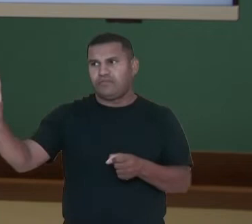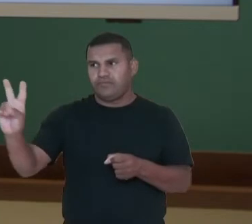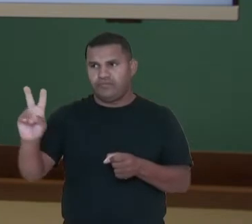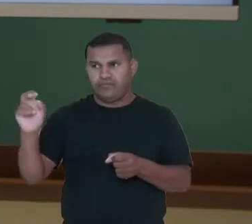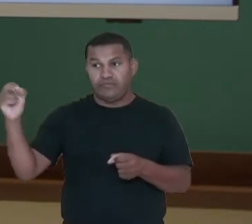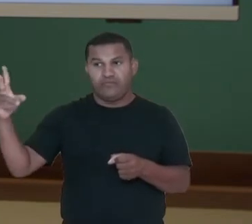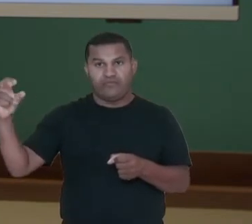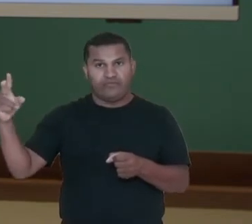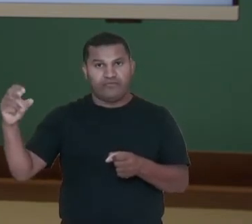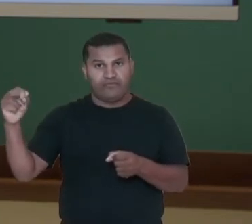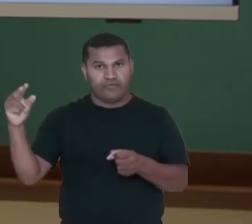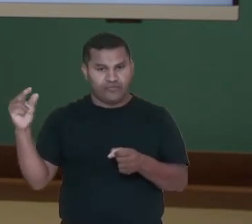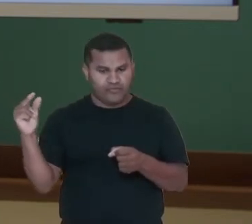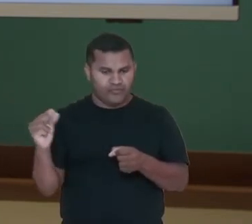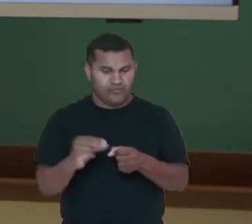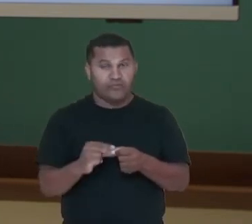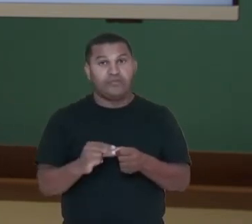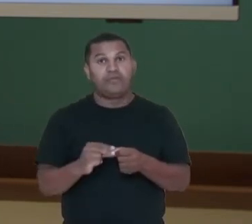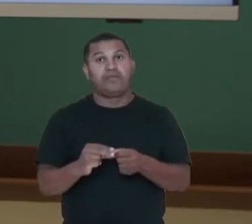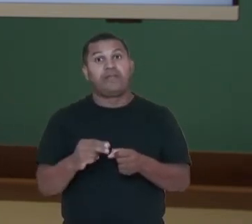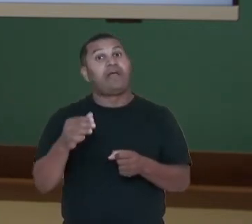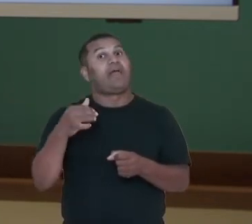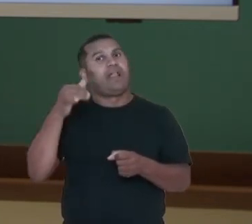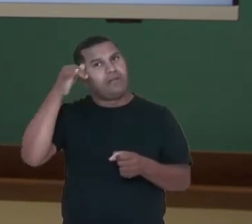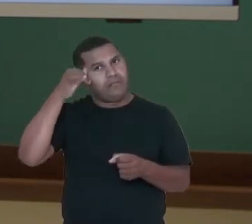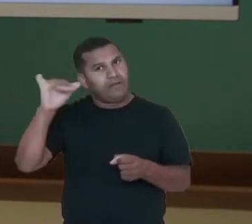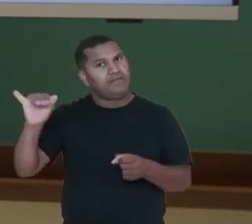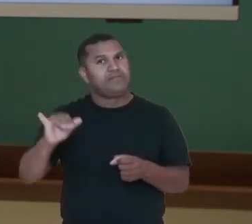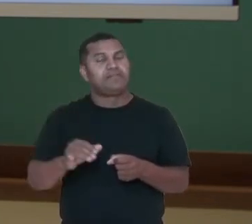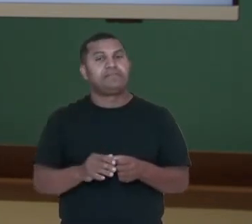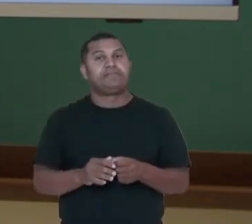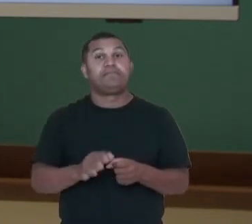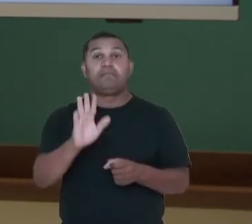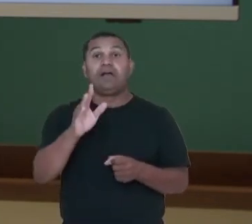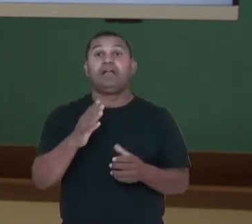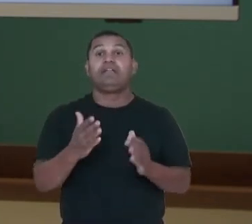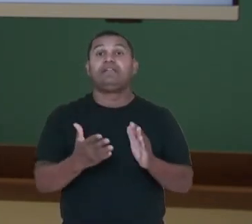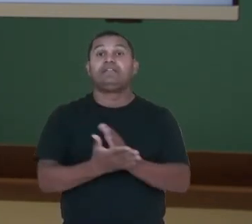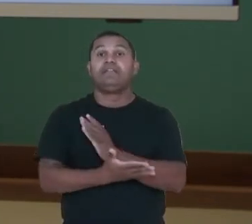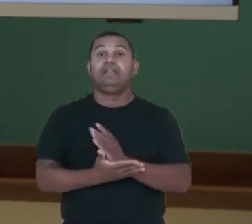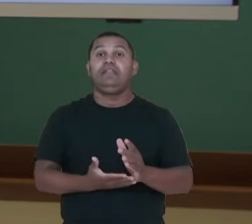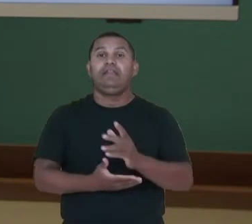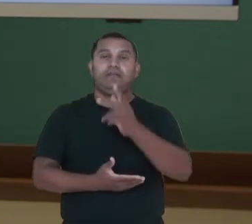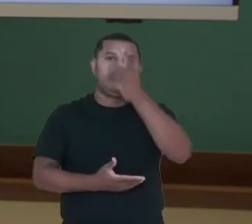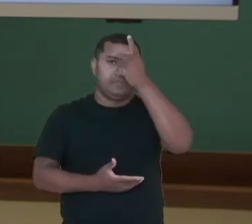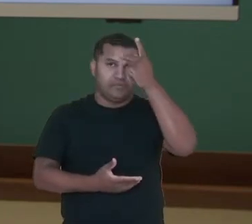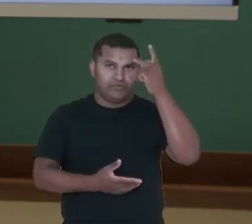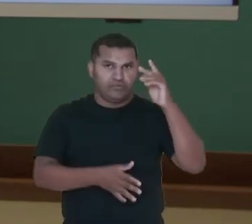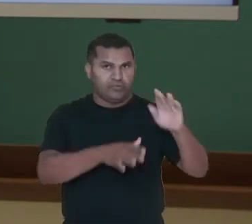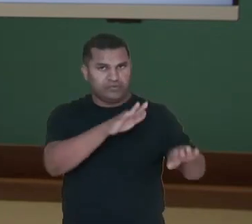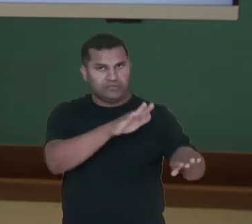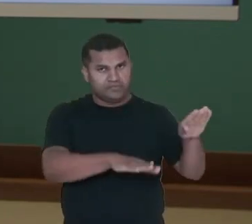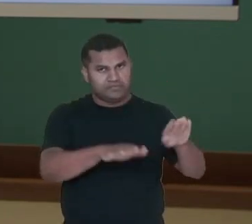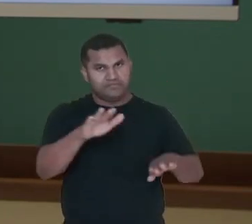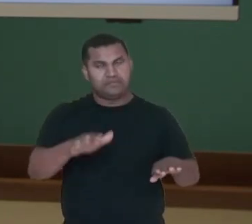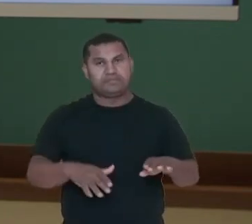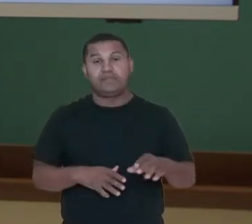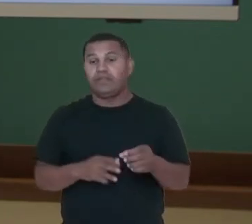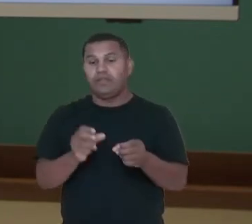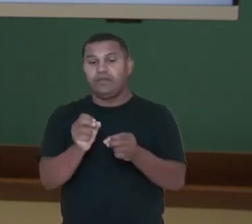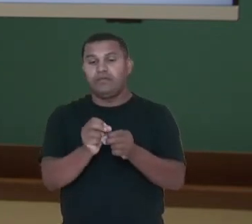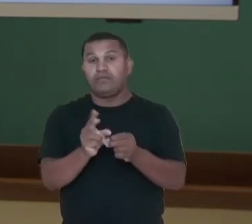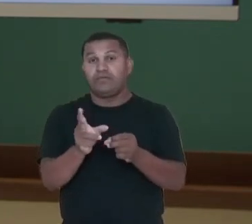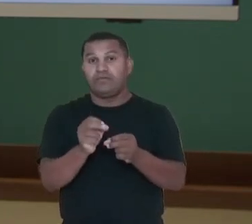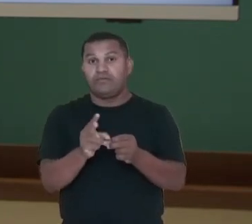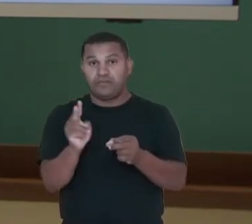pessoas, eles perceberam que existia uma predisposição genética que diminuía essa identificação.